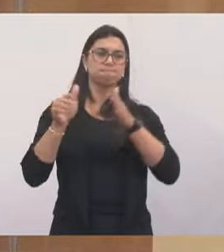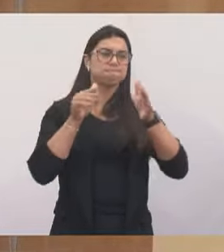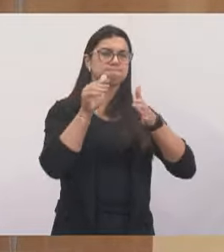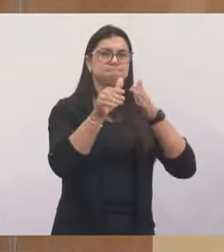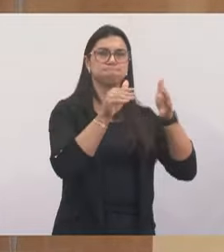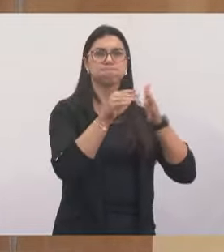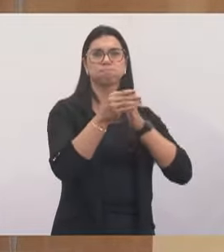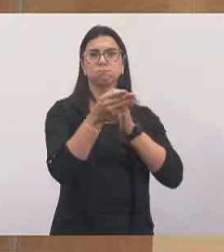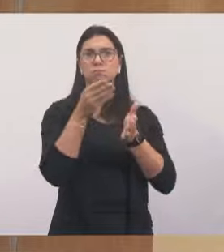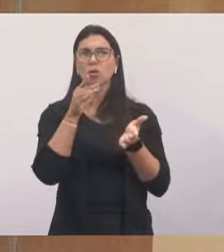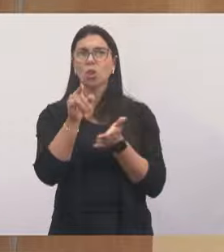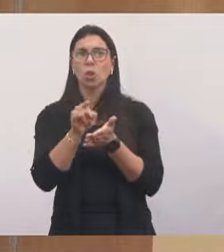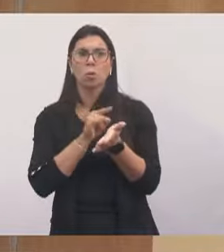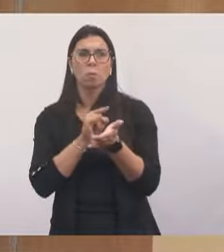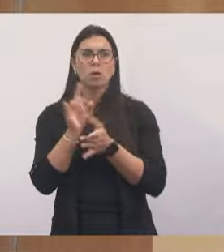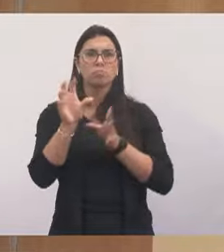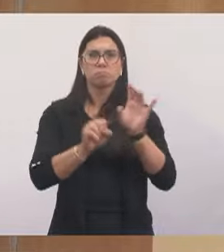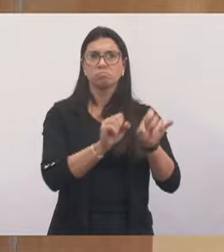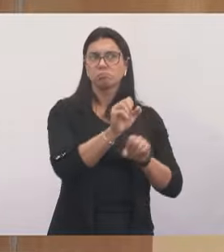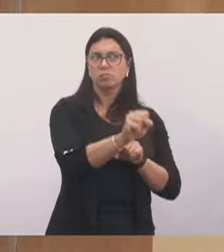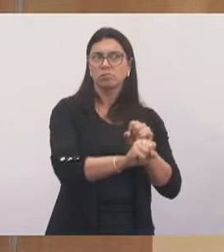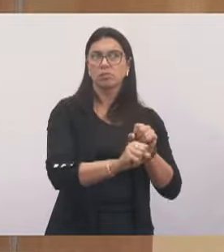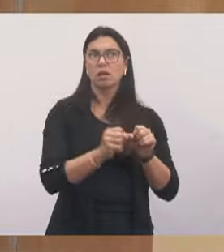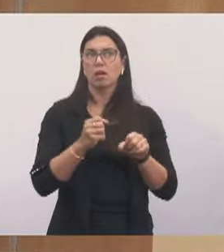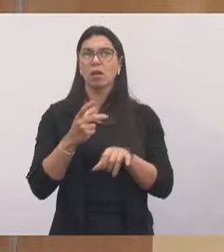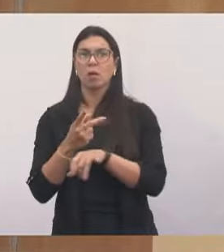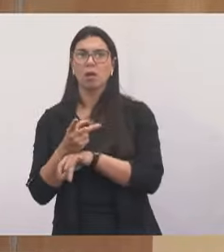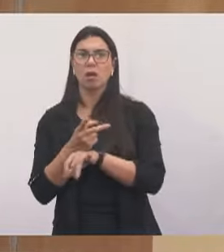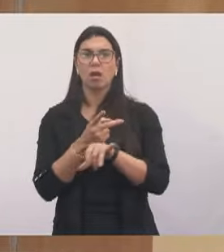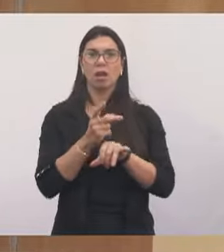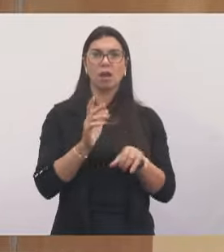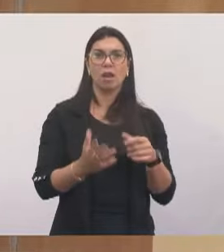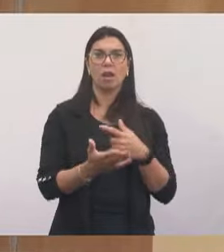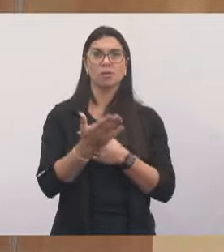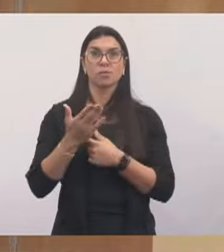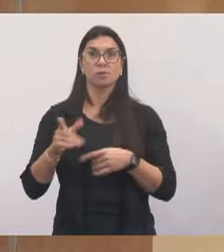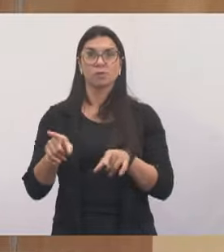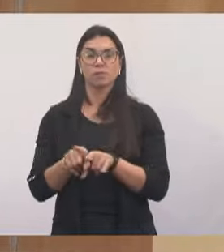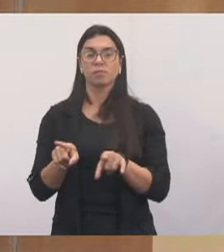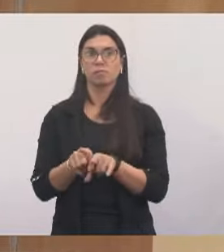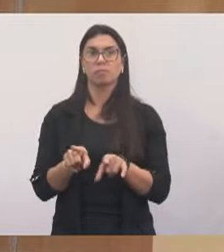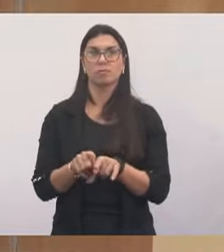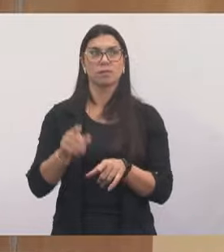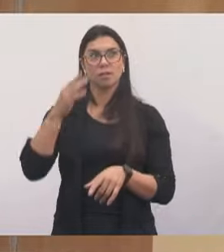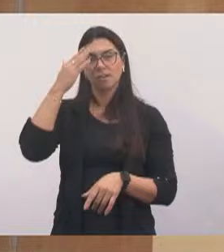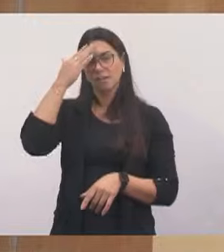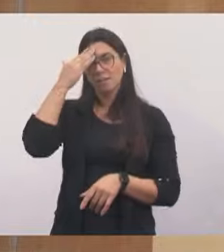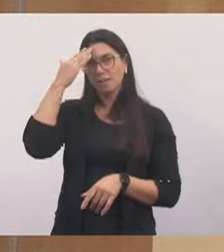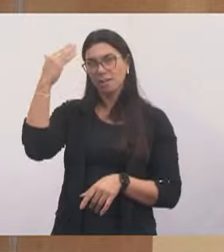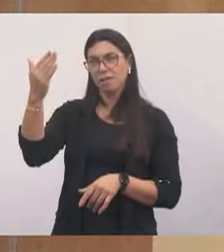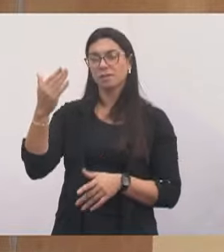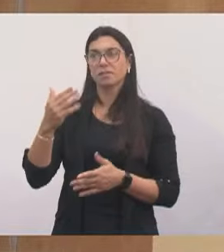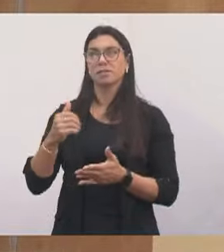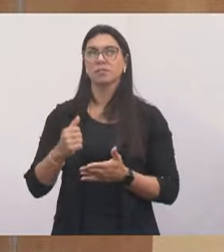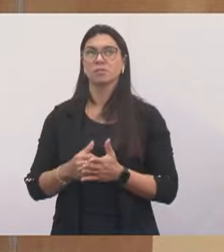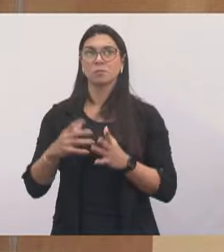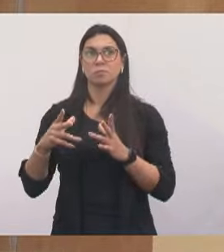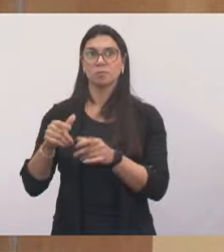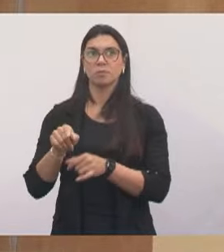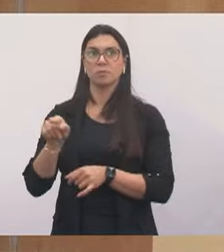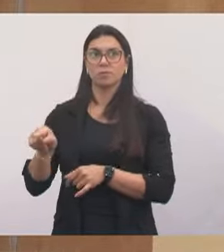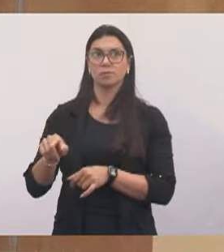disso, precisa daquilo. Então, as suas assessoras também, eu estico aqui o meu agradecimento por tudo que vocês fizeram para